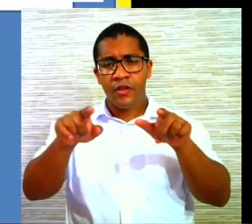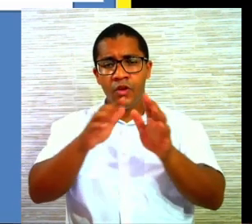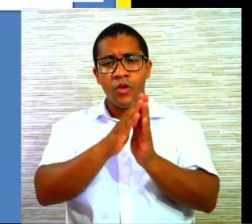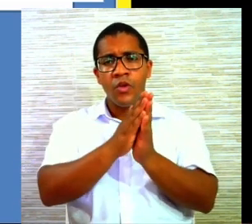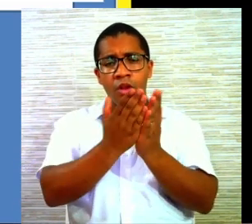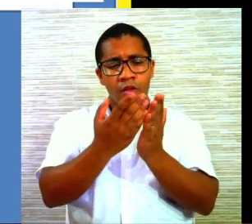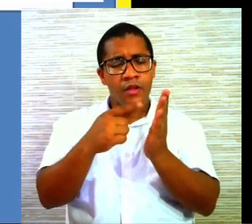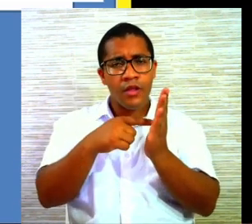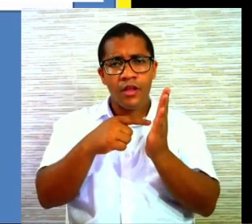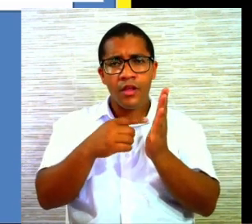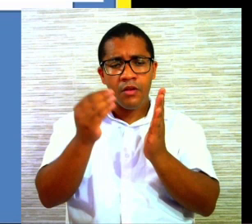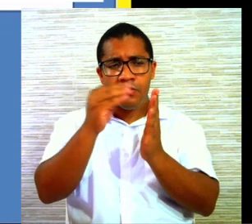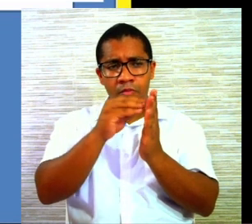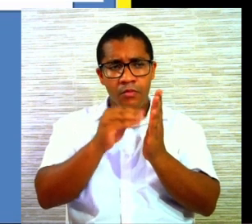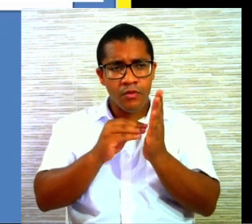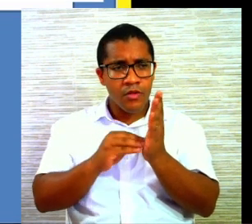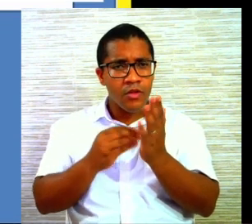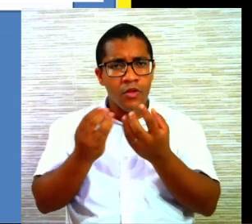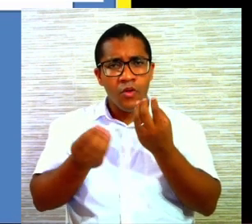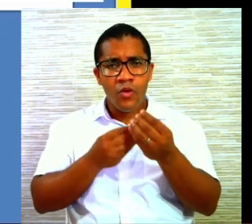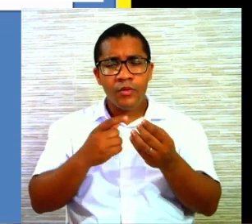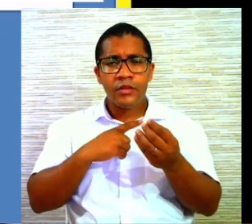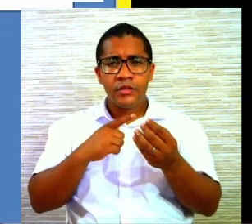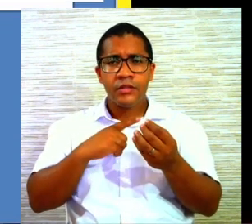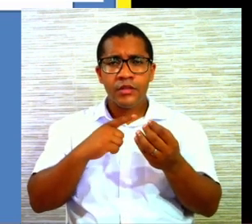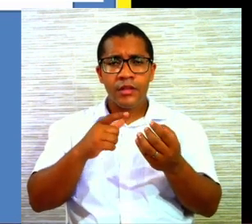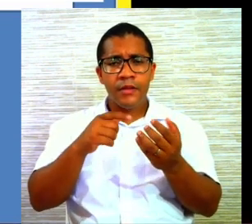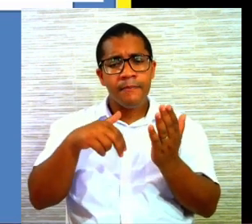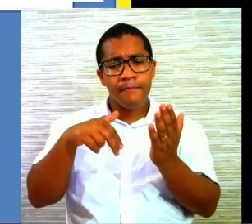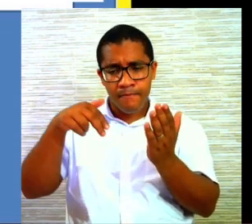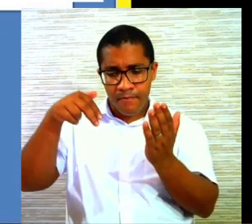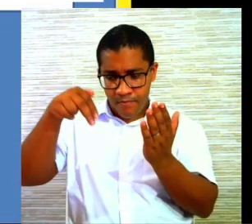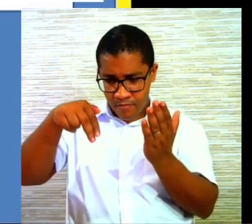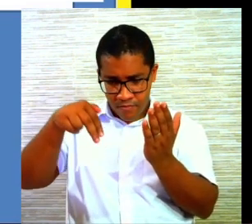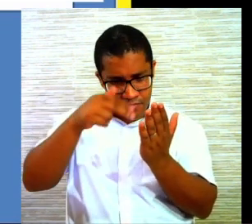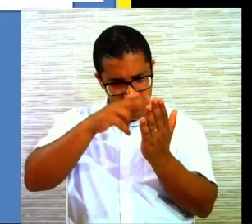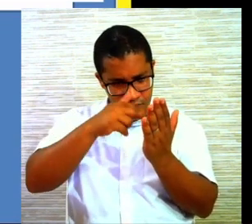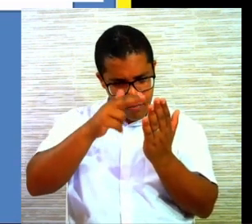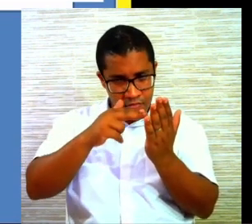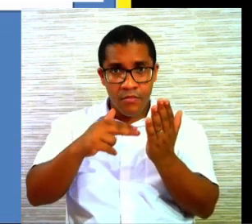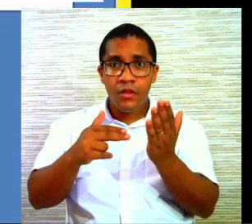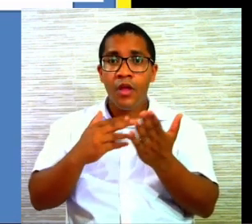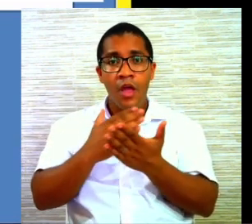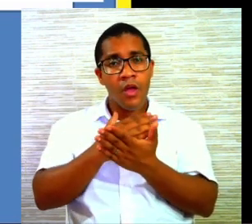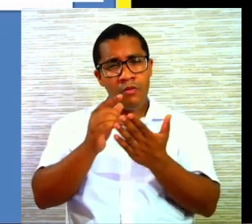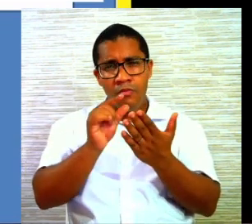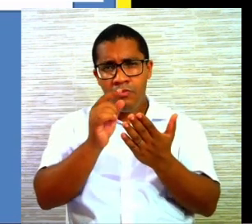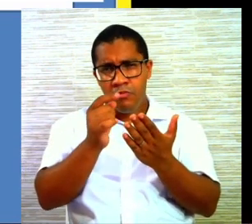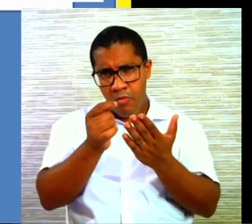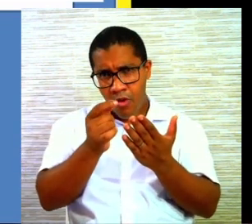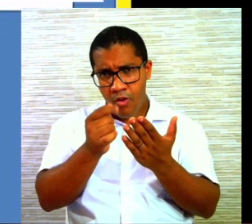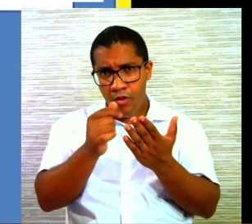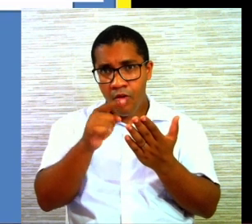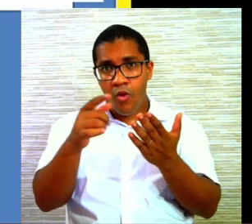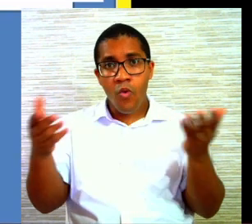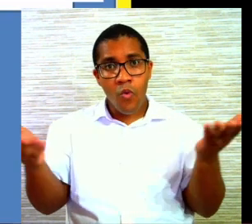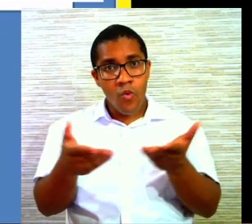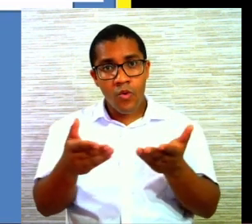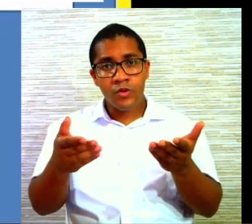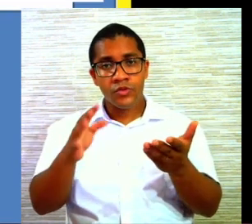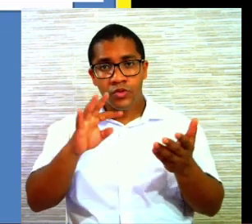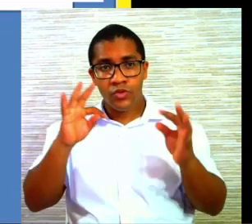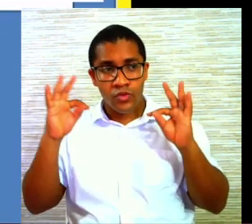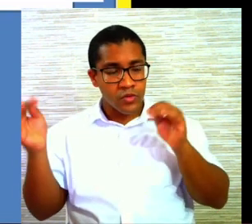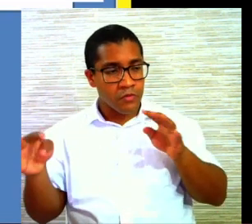livros fossem ilustrados com pequenas pinturas, hoje consideradas